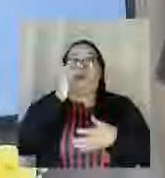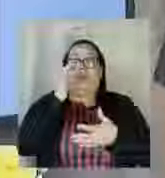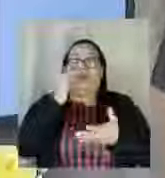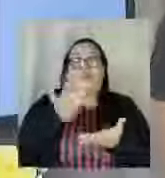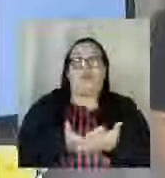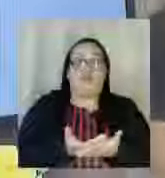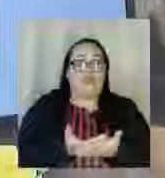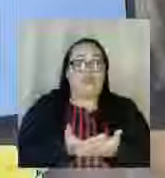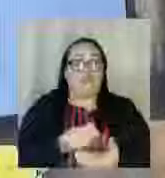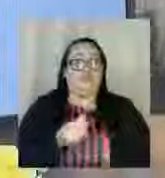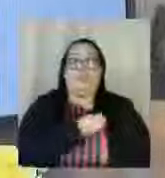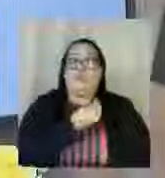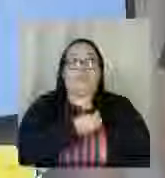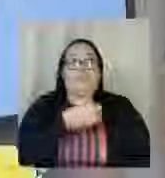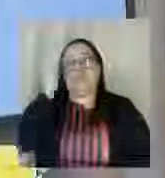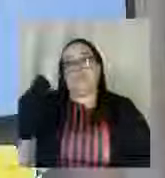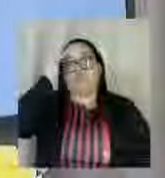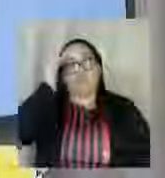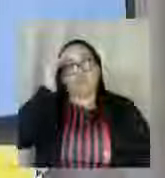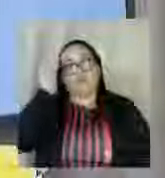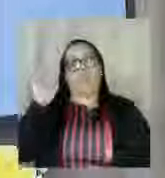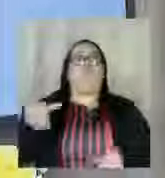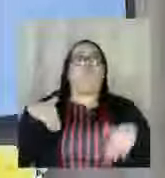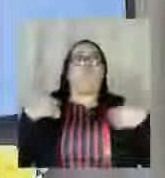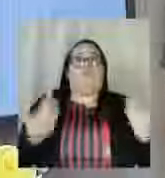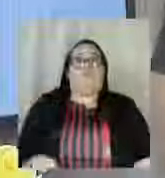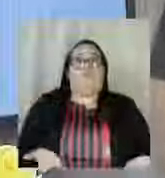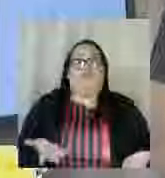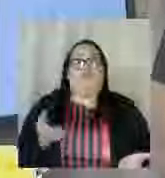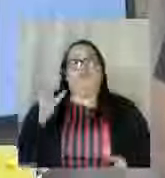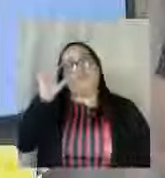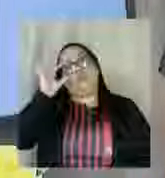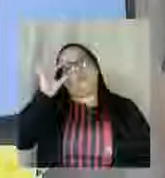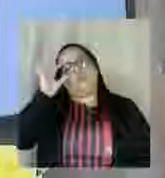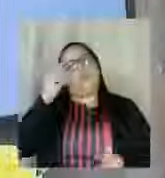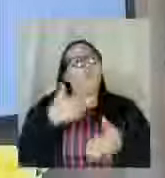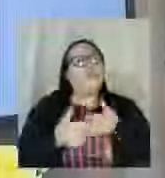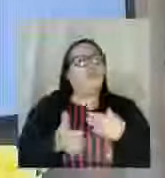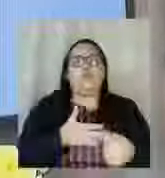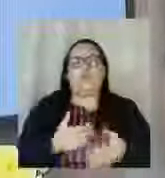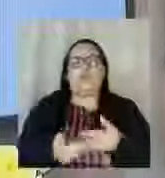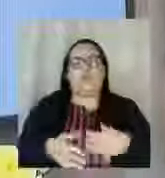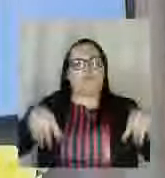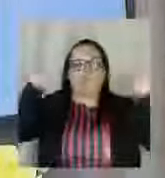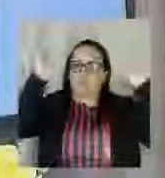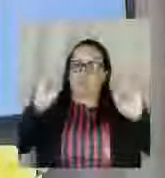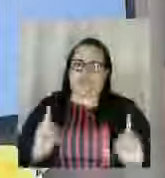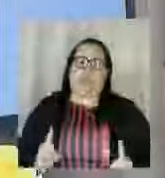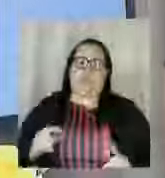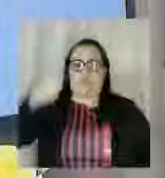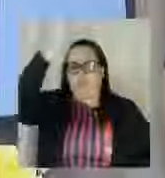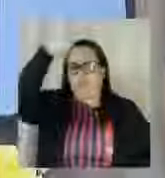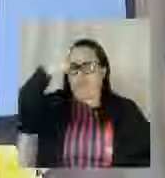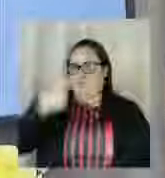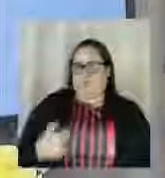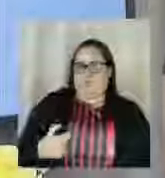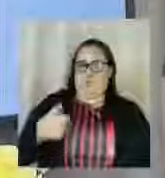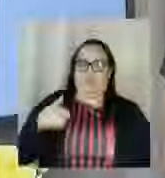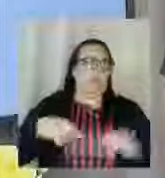não contava, com um aluno, ou seja qual for a deficiência, não é eu não sei lidar, eu